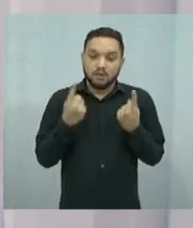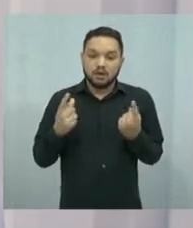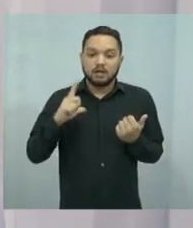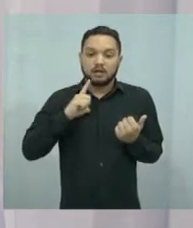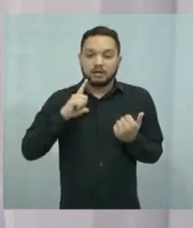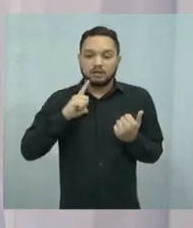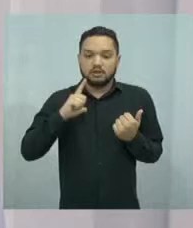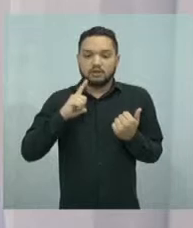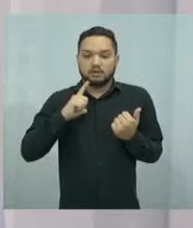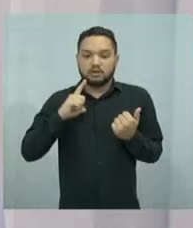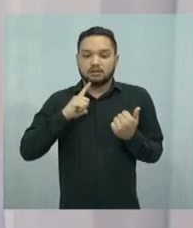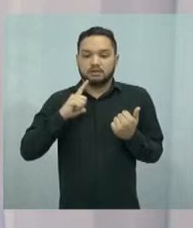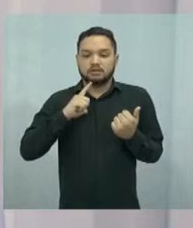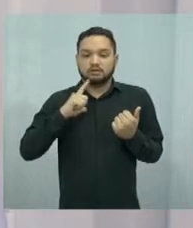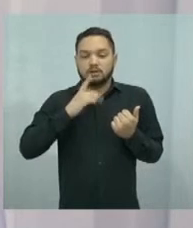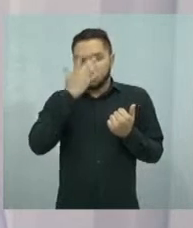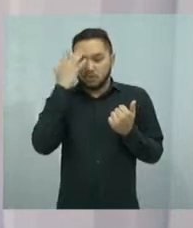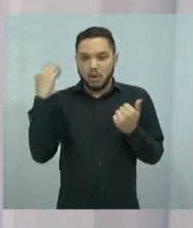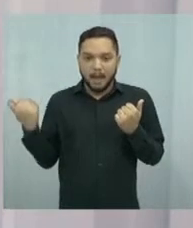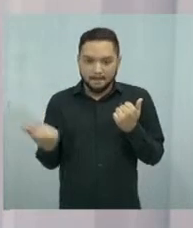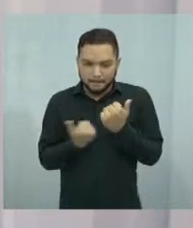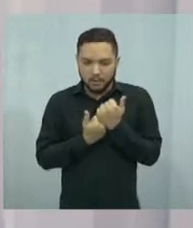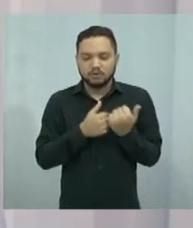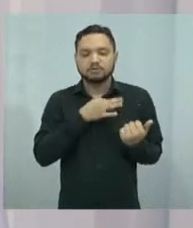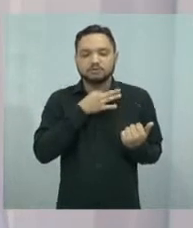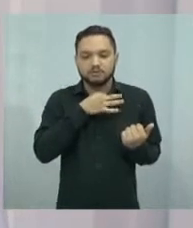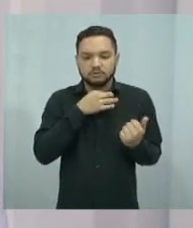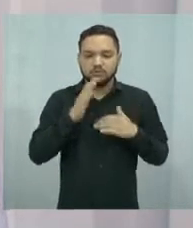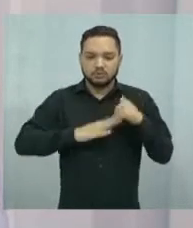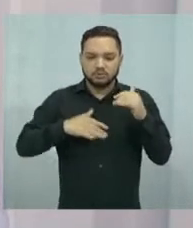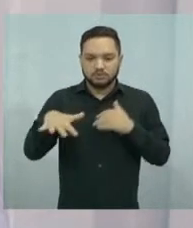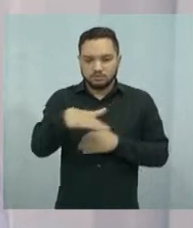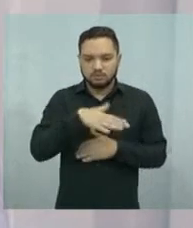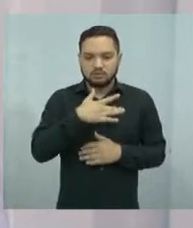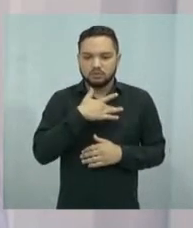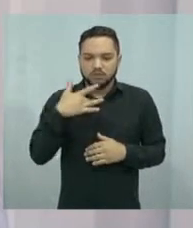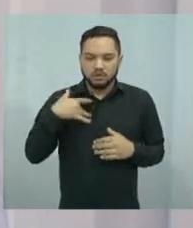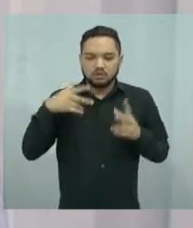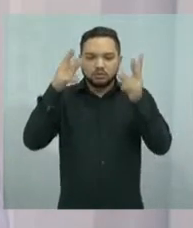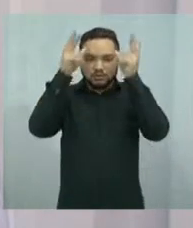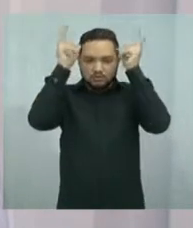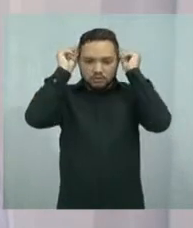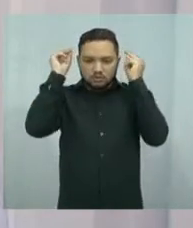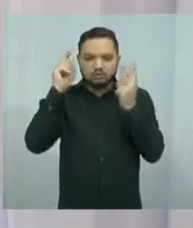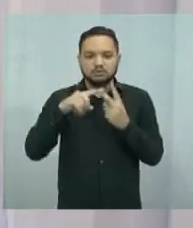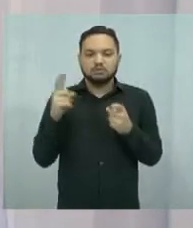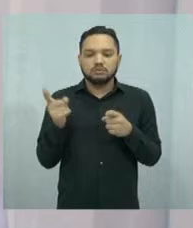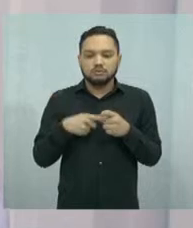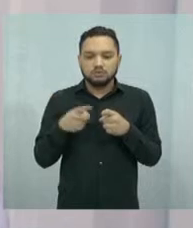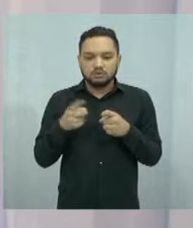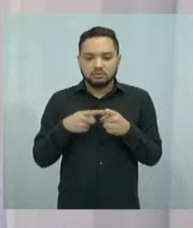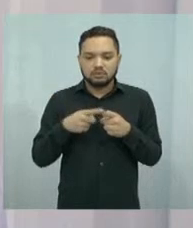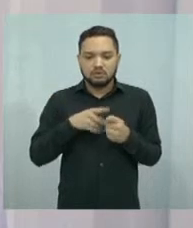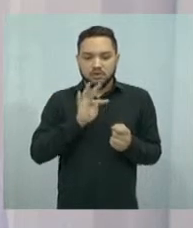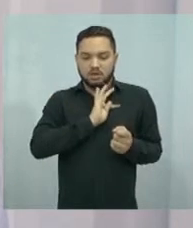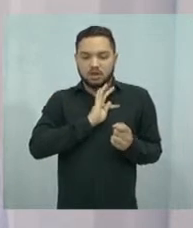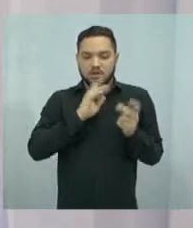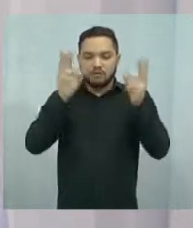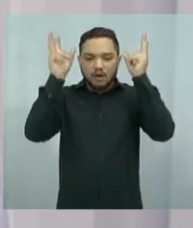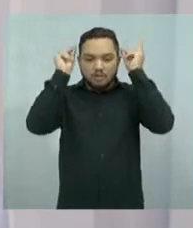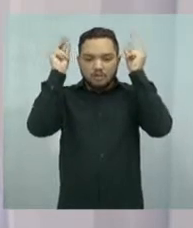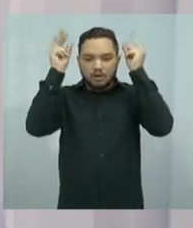forte, que é o voluntariado. Temos profissionais de saúde, enfermeiros, médicos, técnicos de